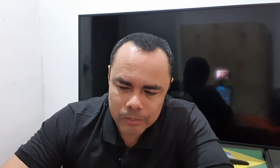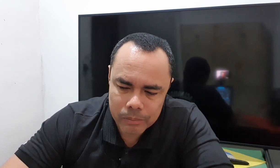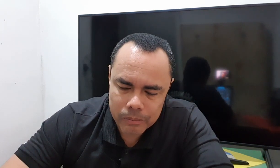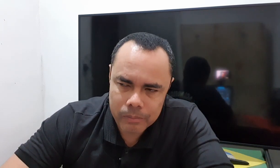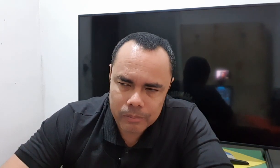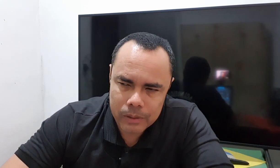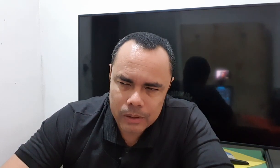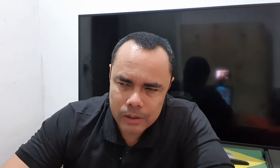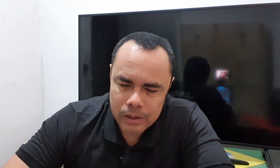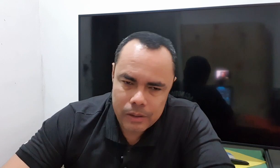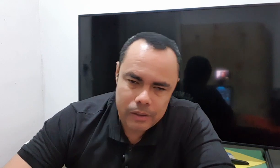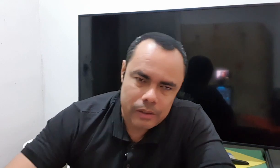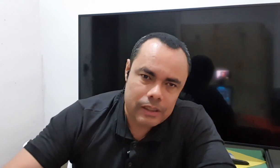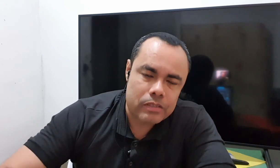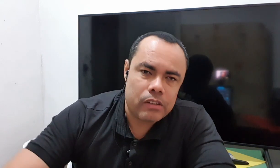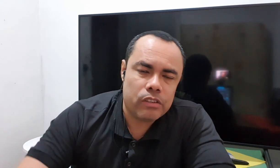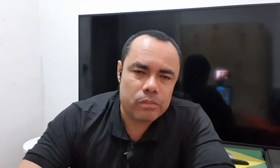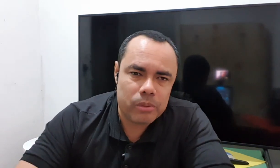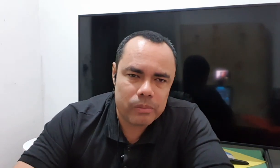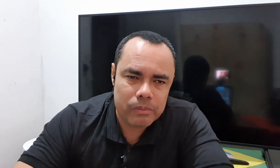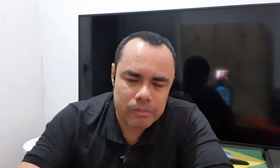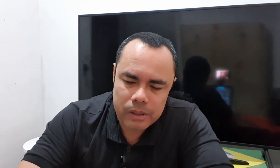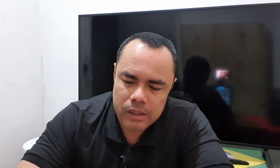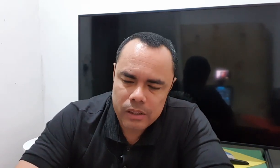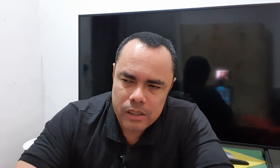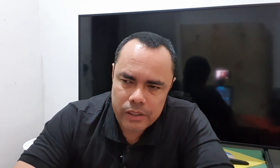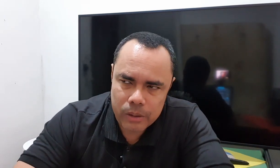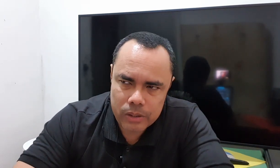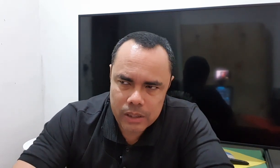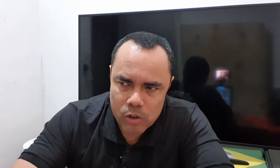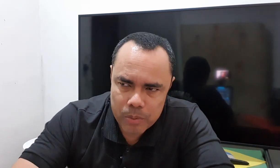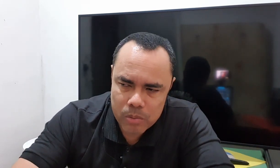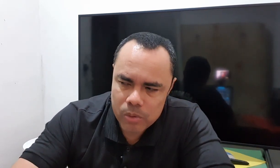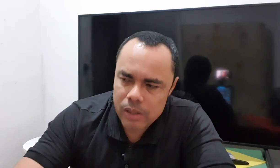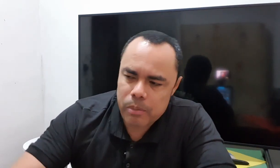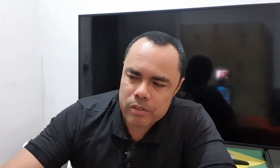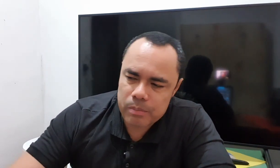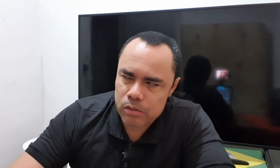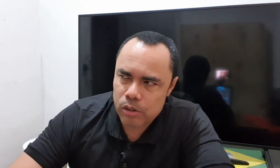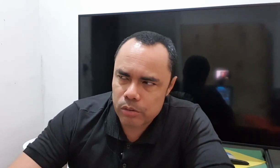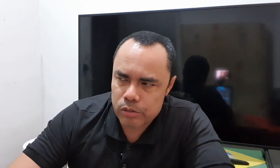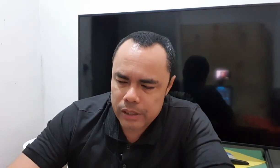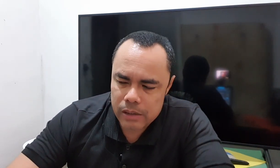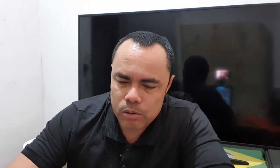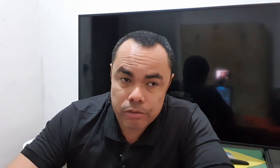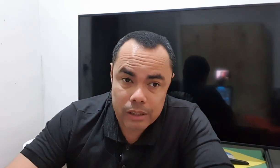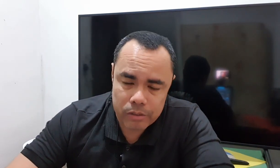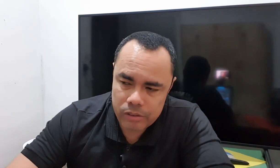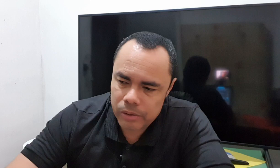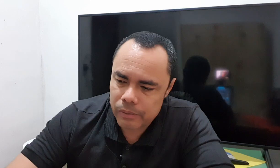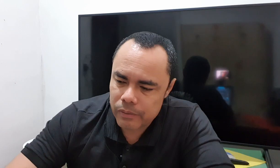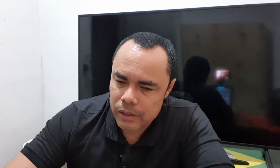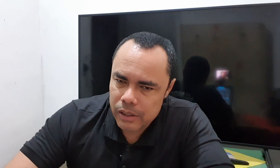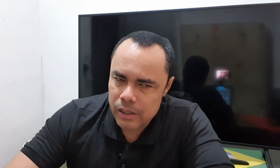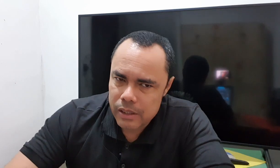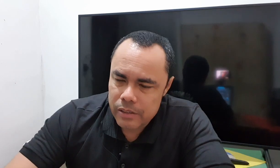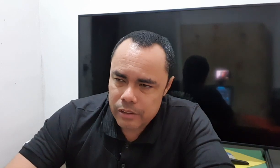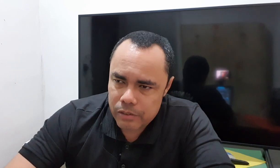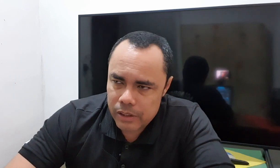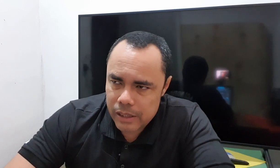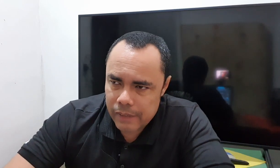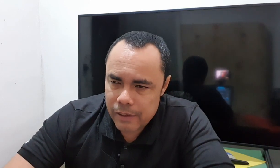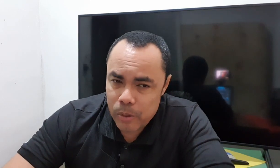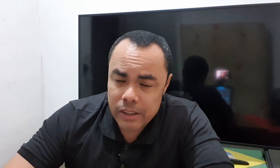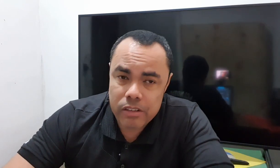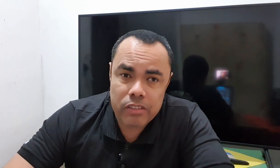perdoado. Está certíssimo. Deltan rompe com Moro após episódio no Senado com Flávio Dino.